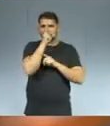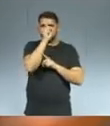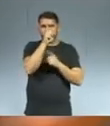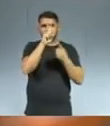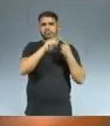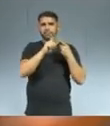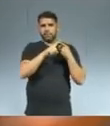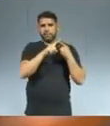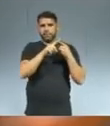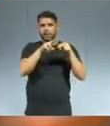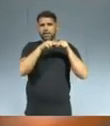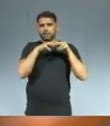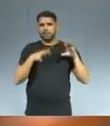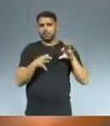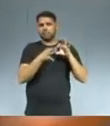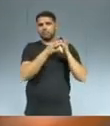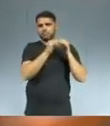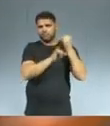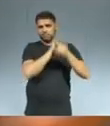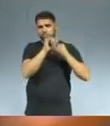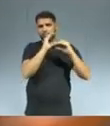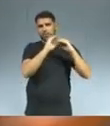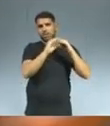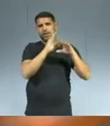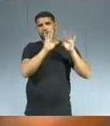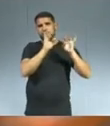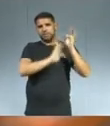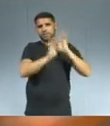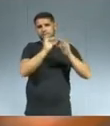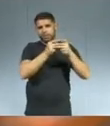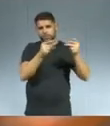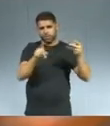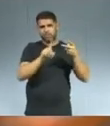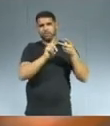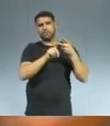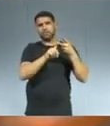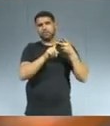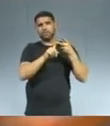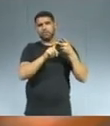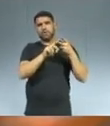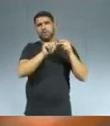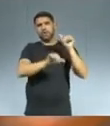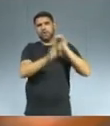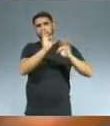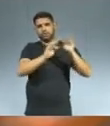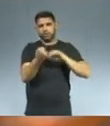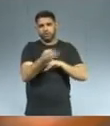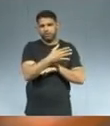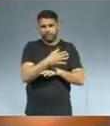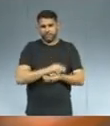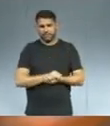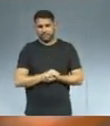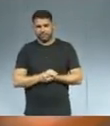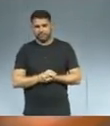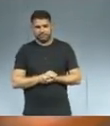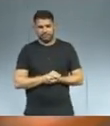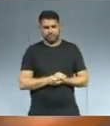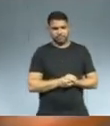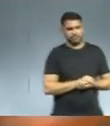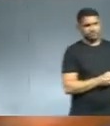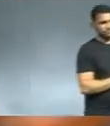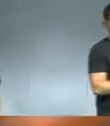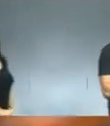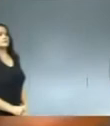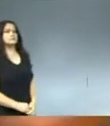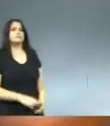Ford primeiro a questão da conectividade no ministério da Ciência Tecnologia e inovação aonde o